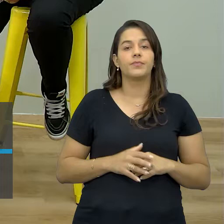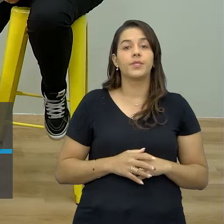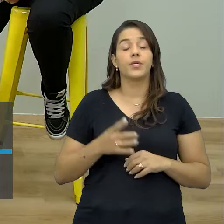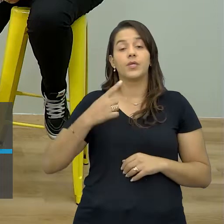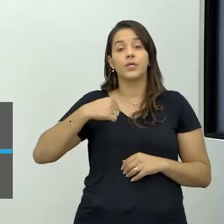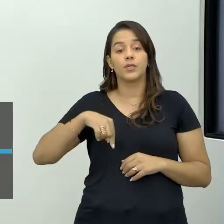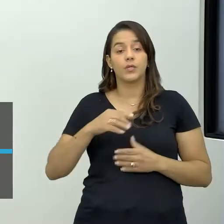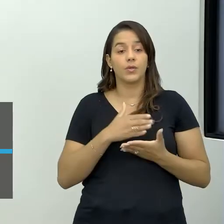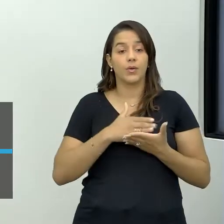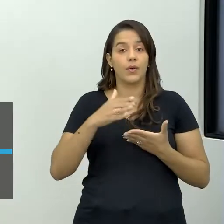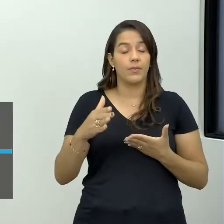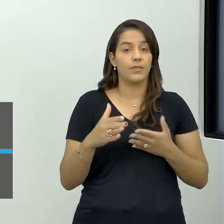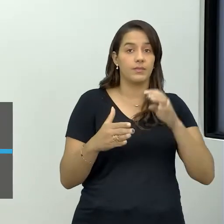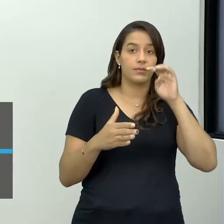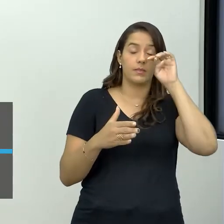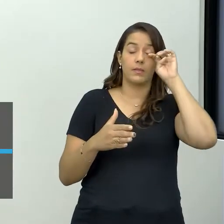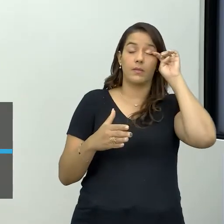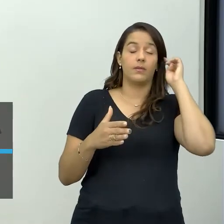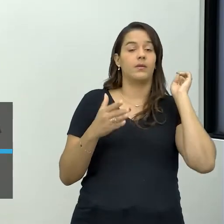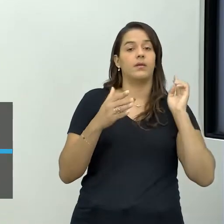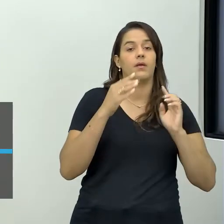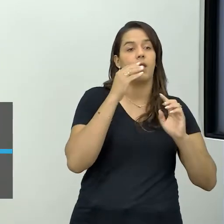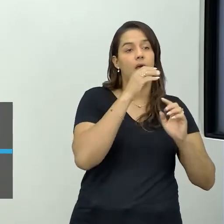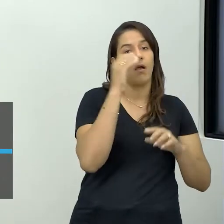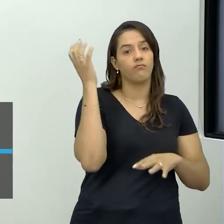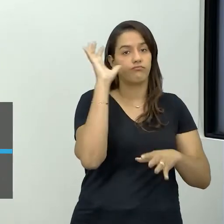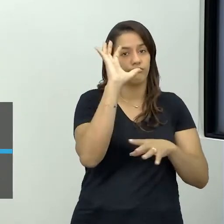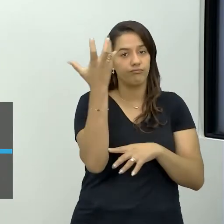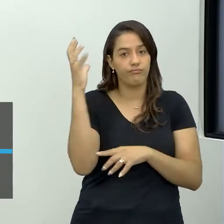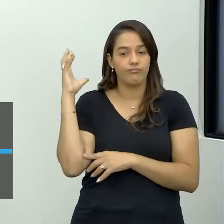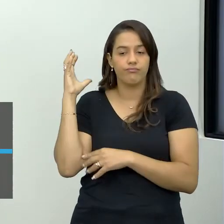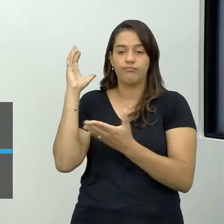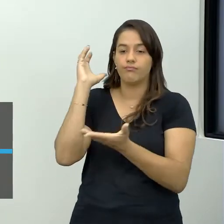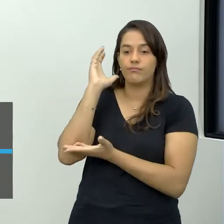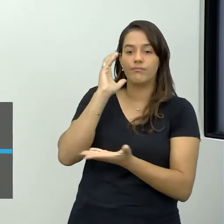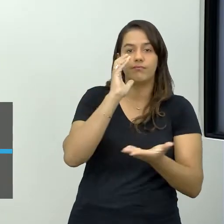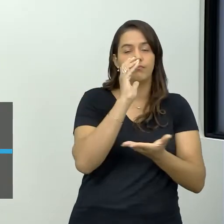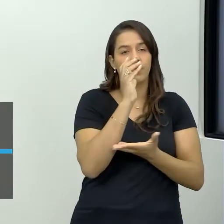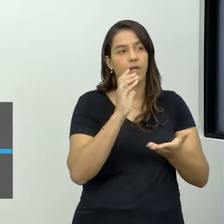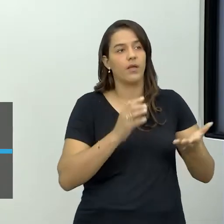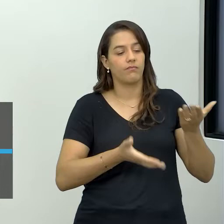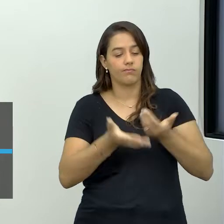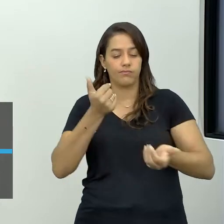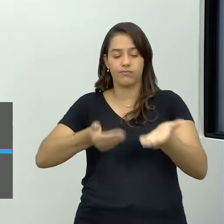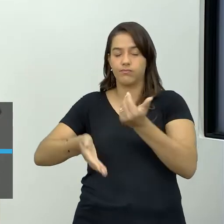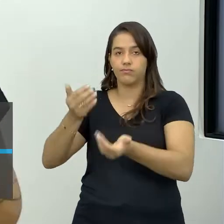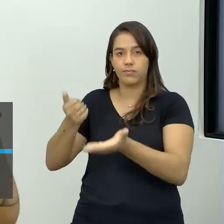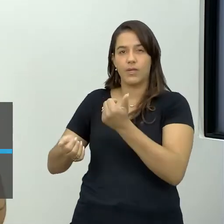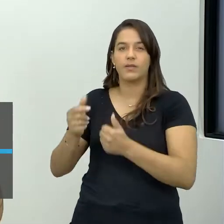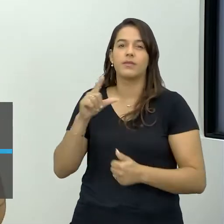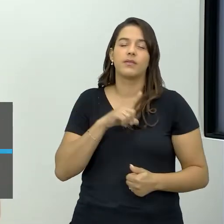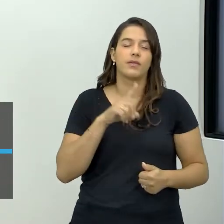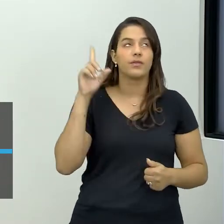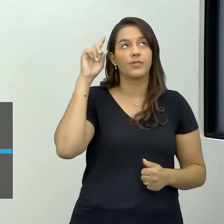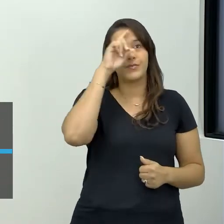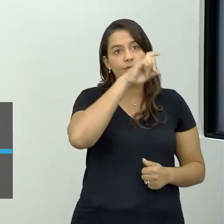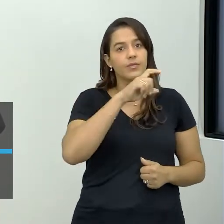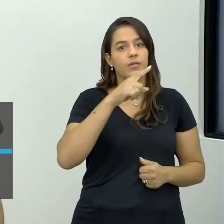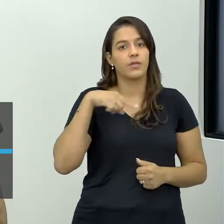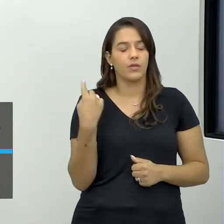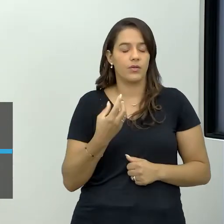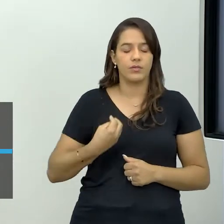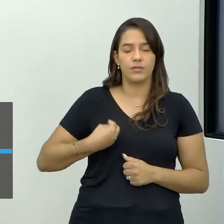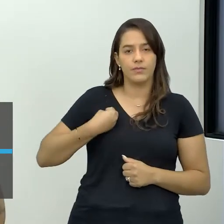desmatar, queimar, tirar esse ser primordial, né, da natureza, a gente acaba dificultando a nossa própria vida, o